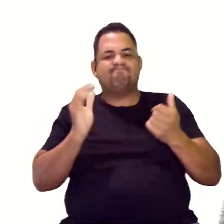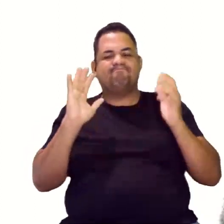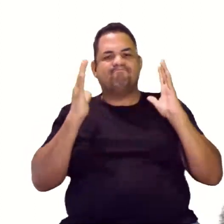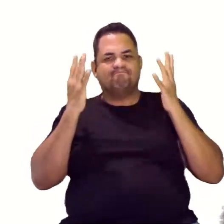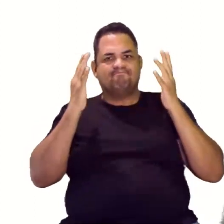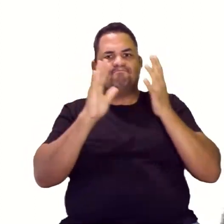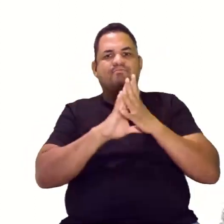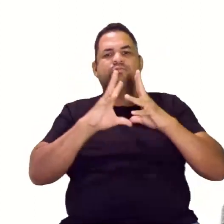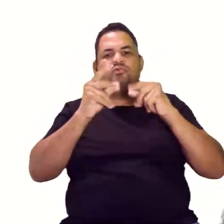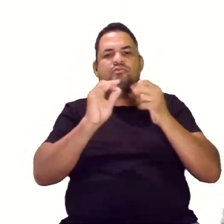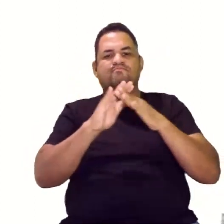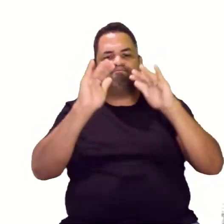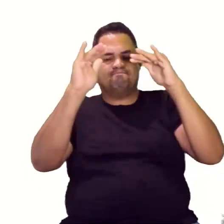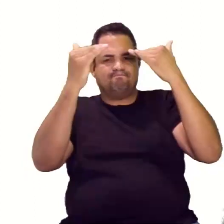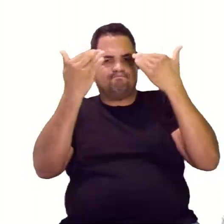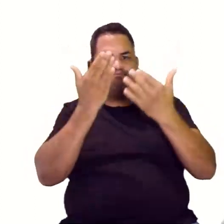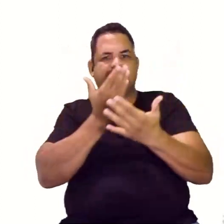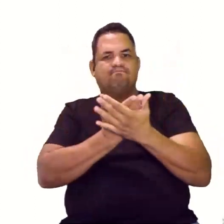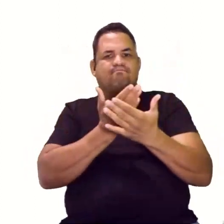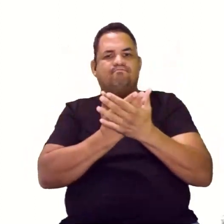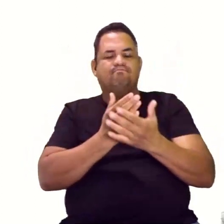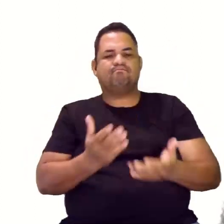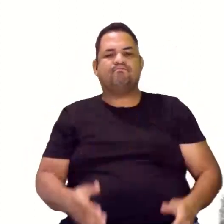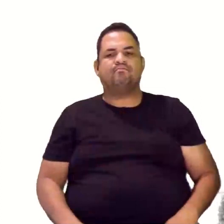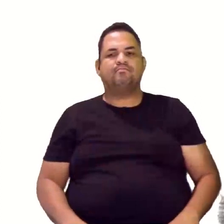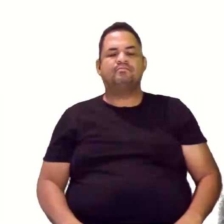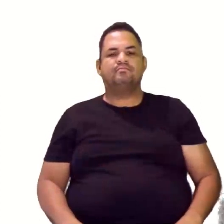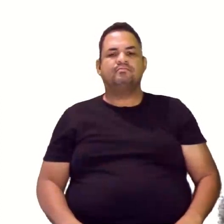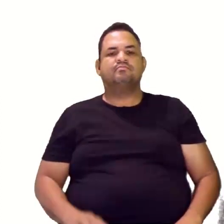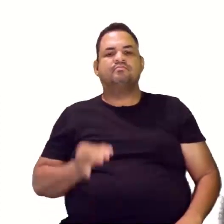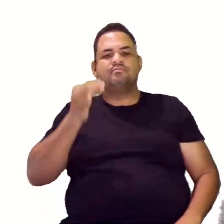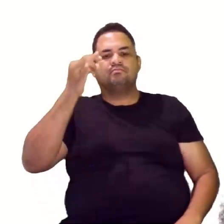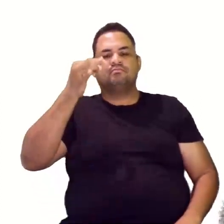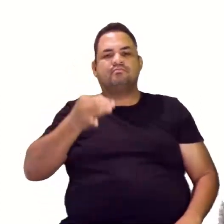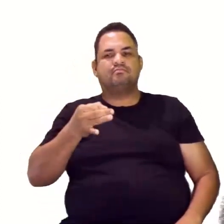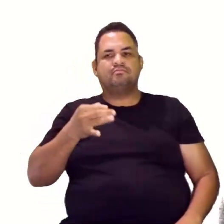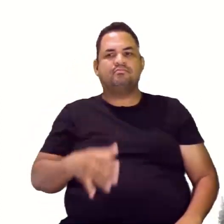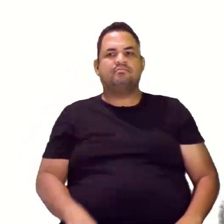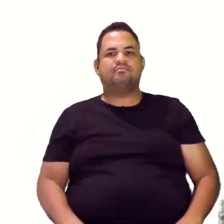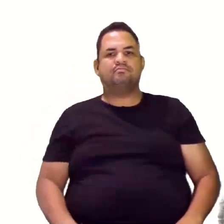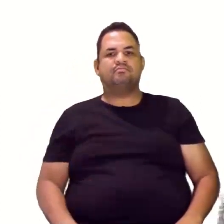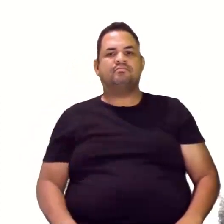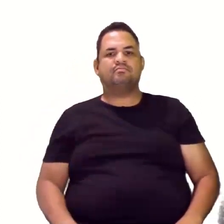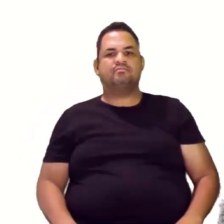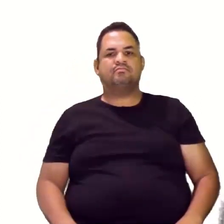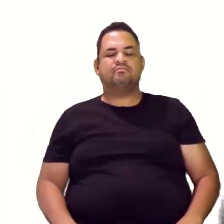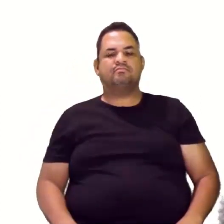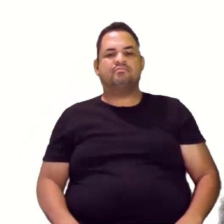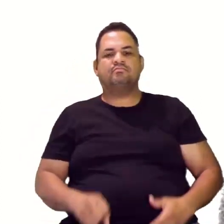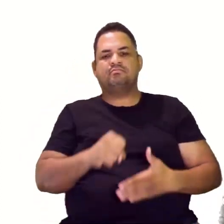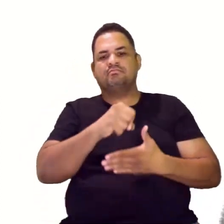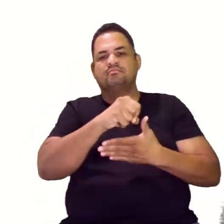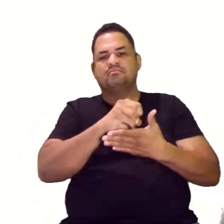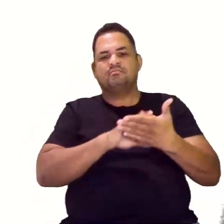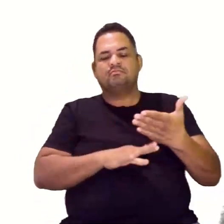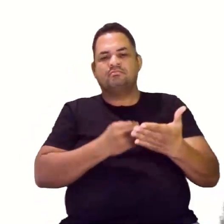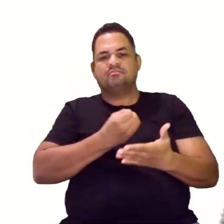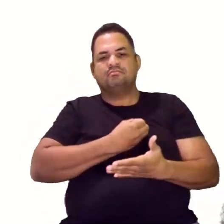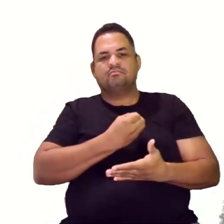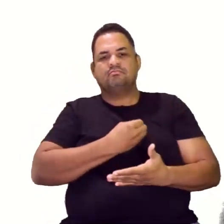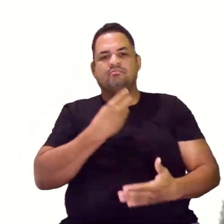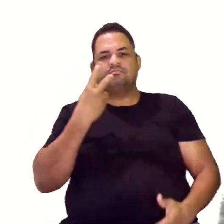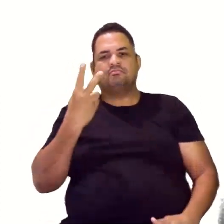atenção nas aulas, né? Se comprometem aí com os estudos. Certo? Certinho. Vamos lá para a nossa questão de número